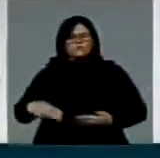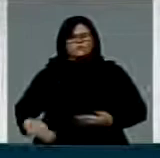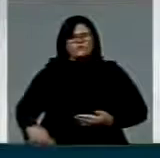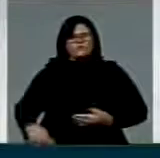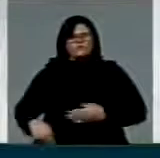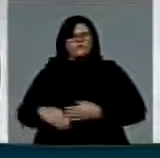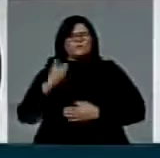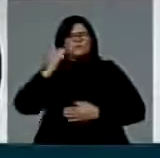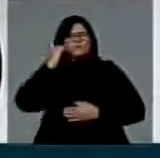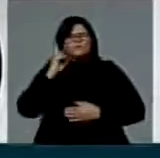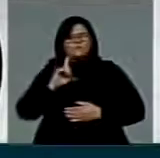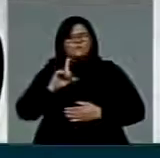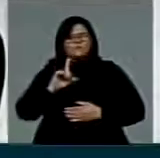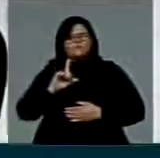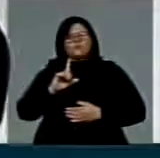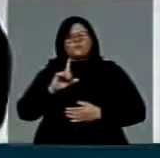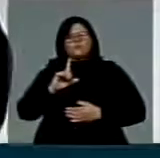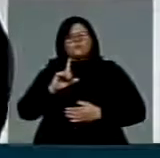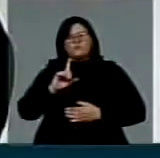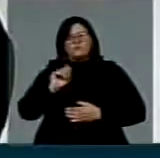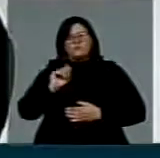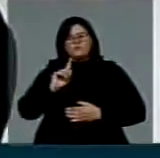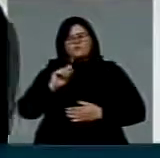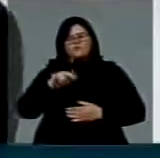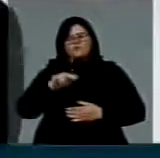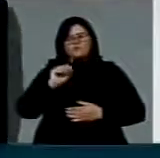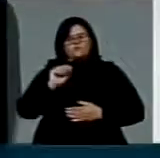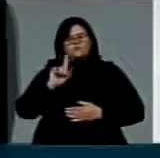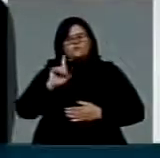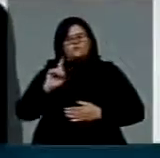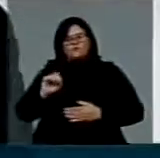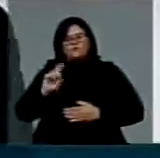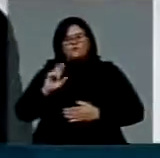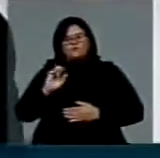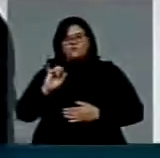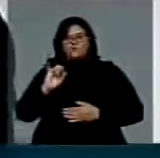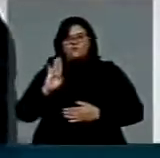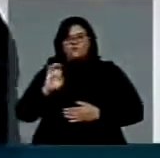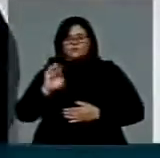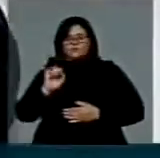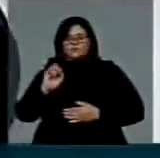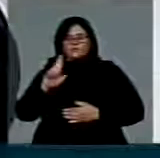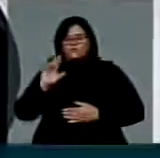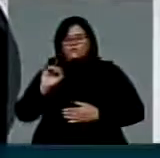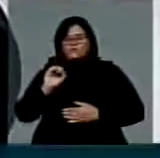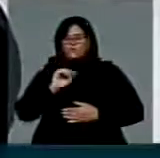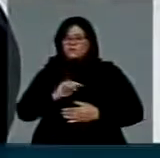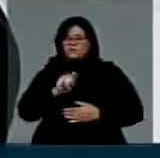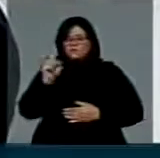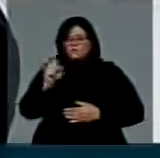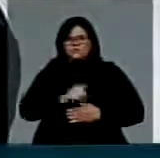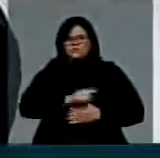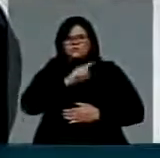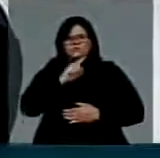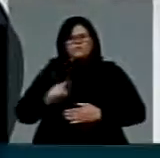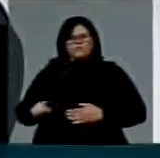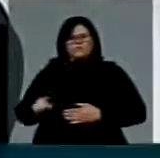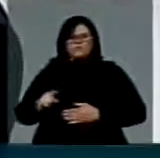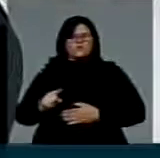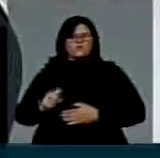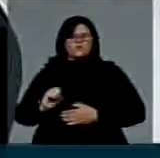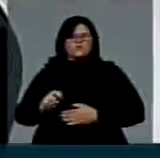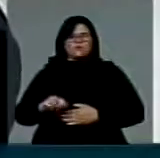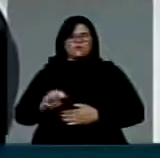e deputado licenciado Aguinaldo Ribeiro, onde veda as